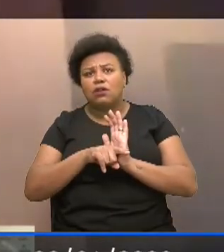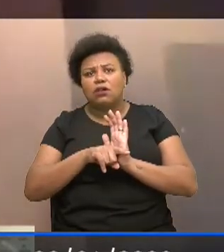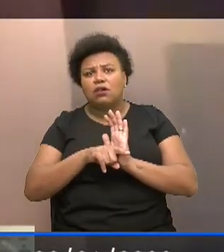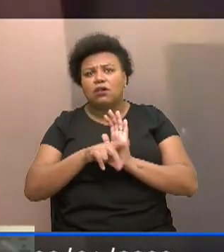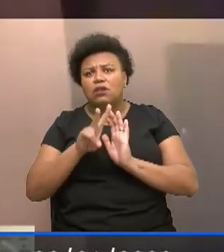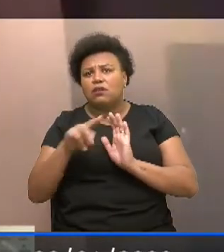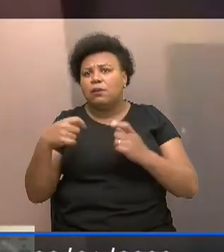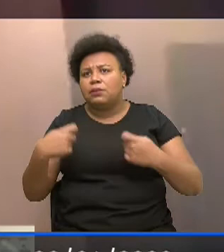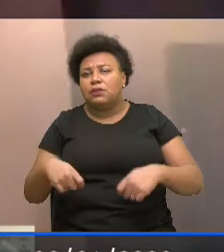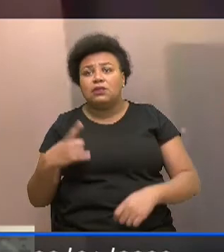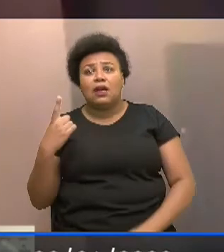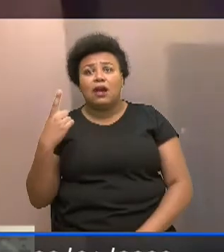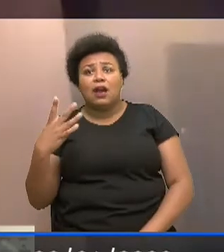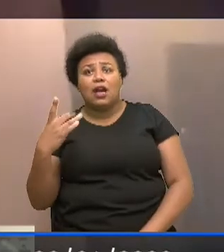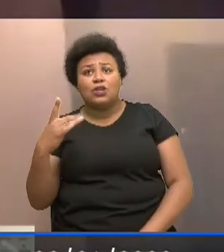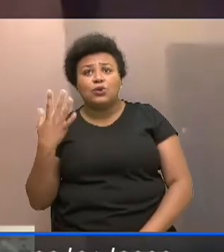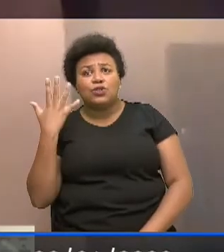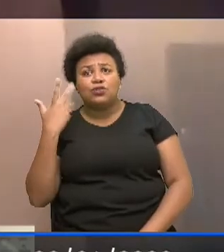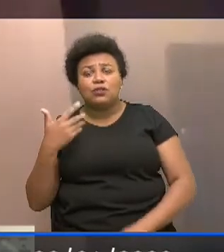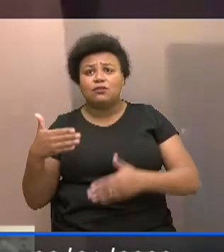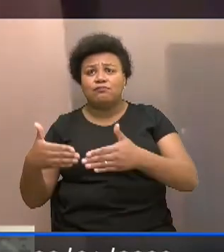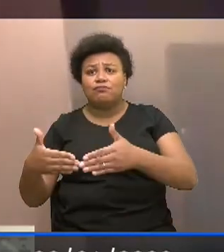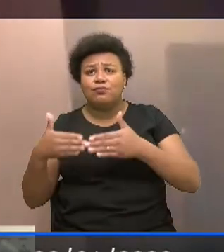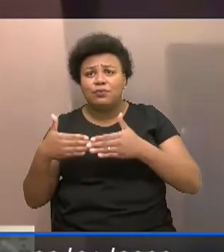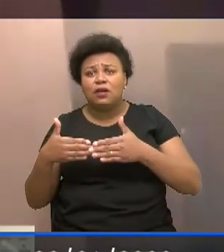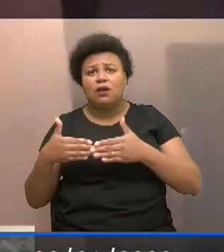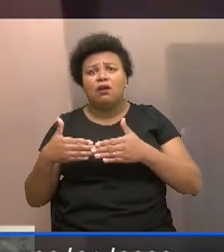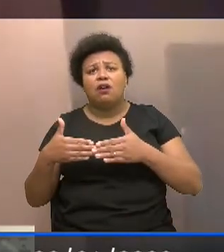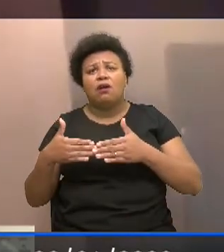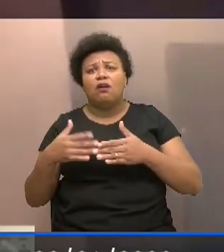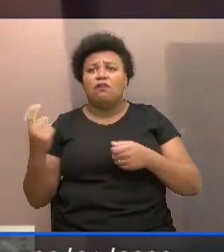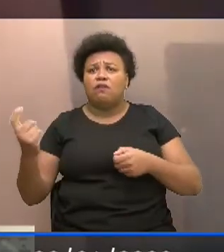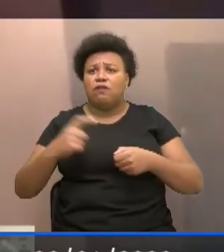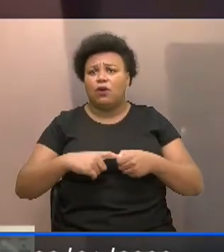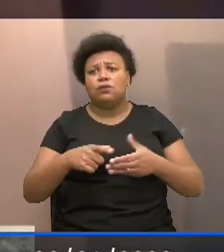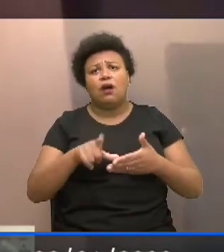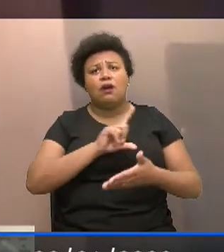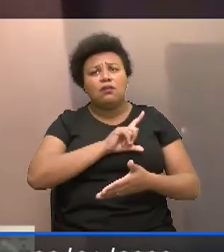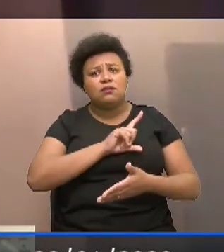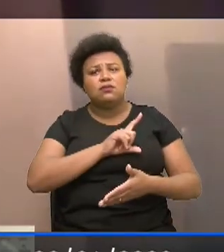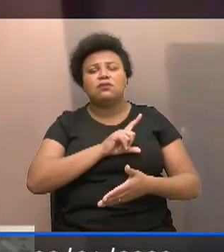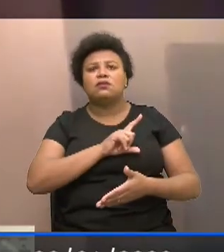não vai precisar ficar 14 dias isolado. Poderá retornar antes